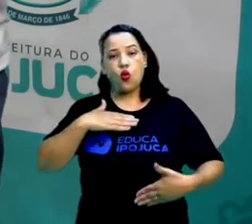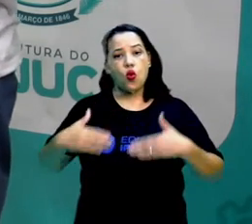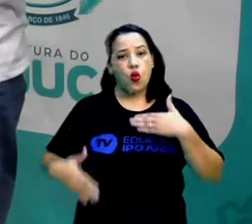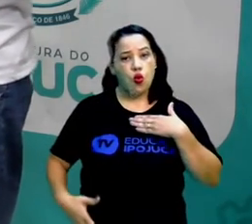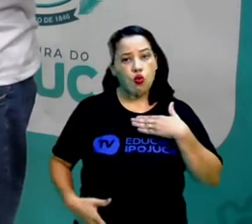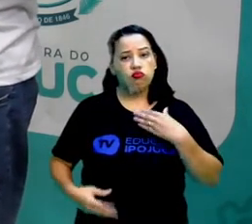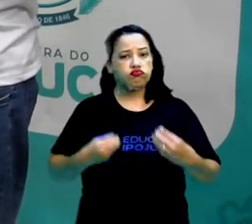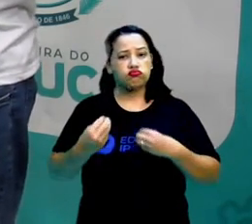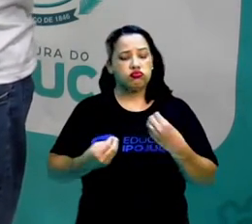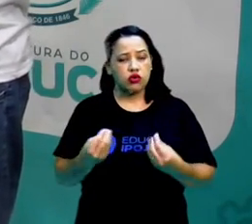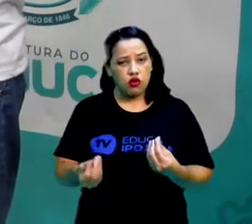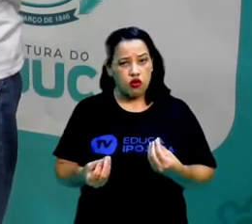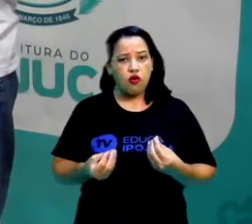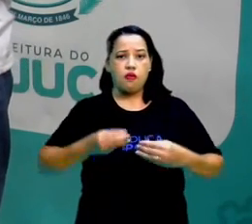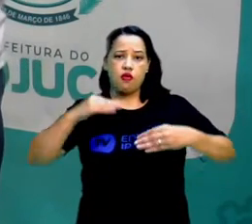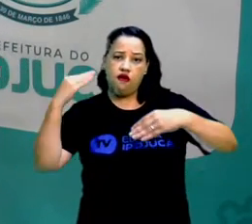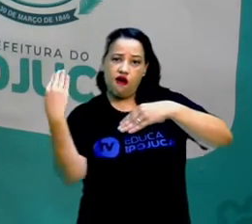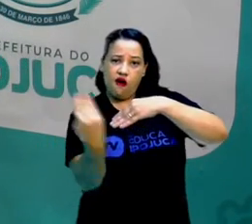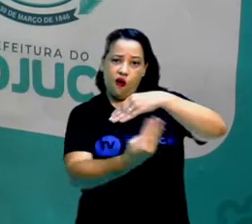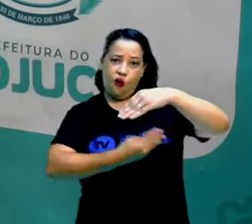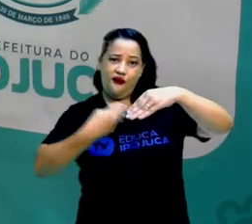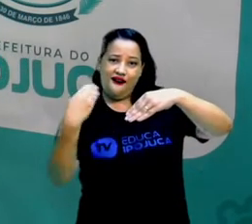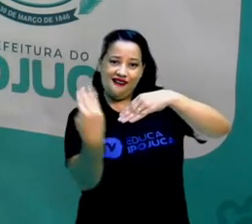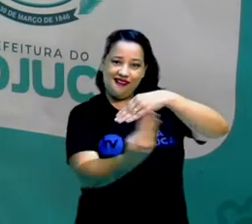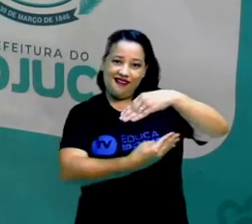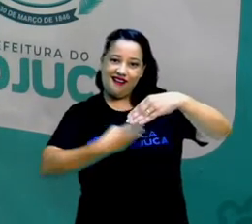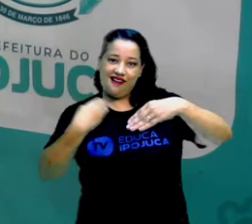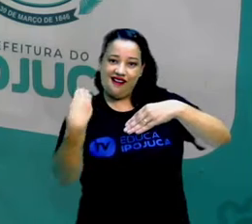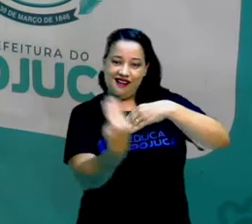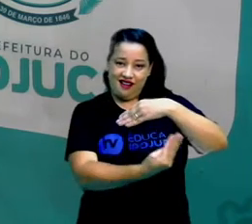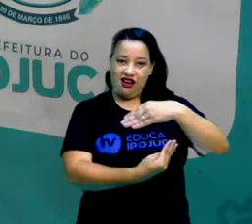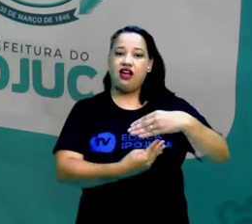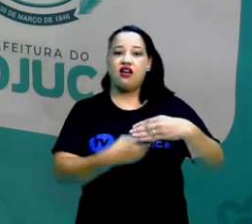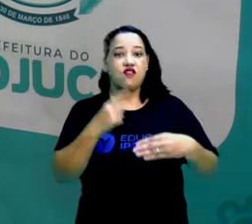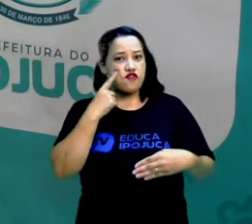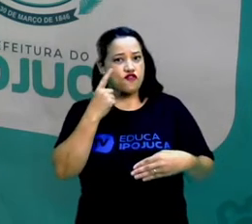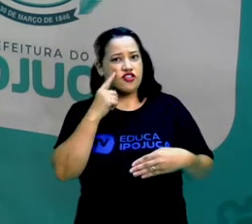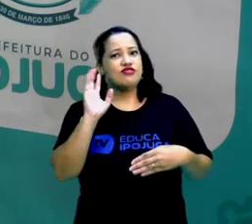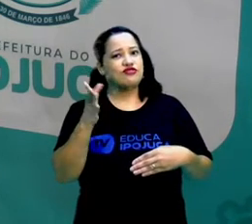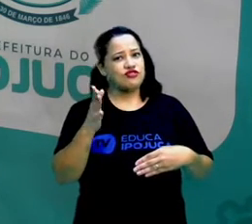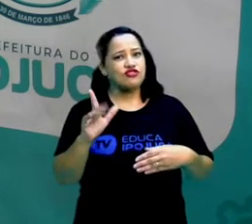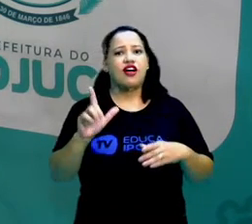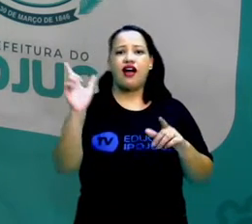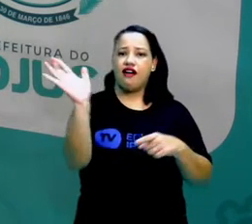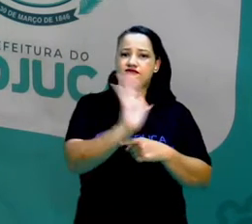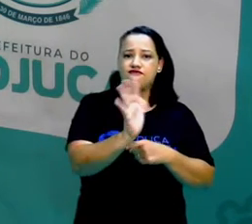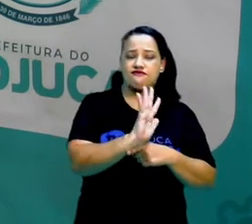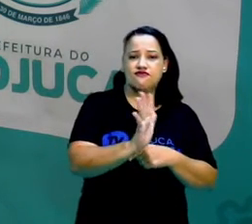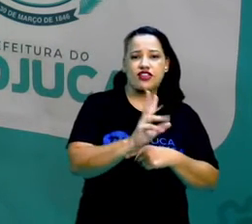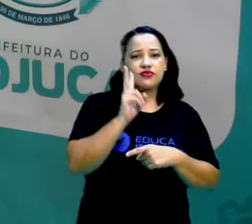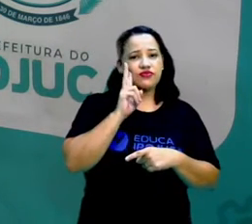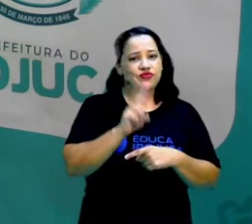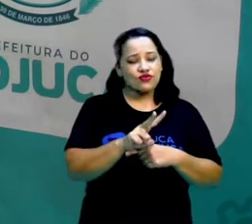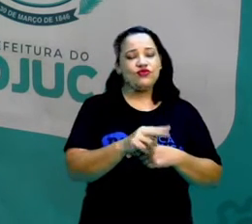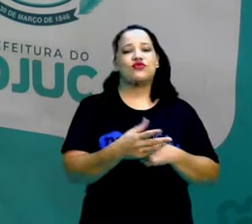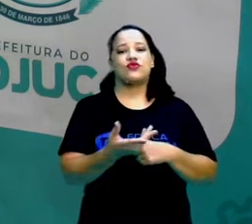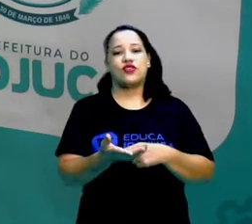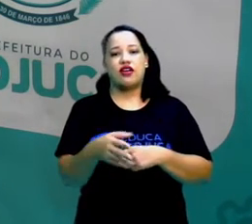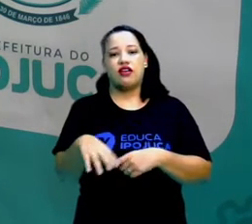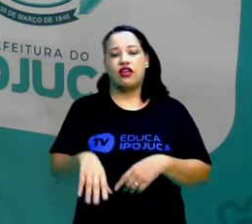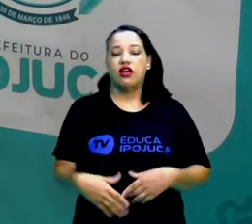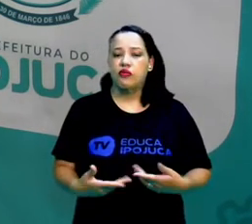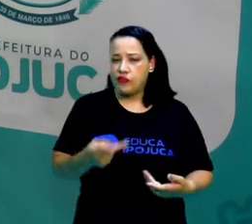mumificação certo se você deve ter visto time sair de Ferro as minhas não é então no Egito antigo